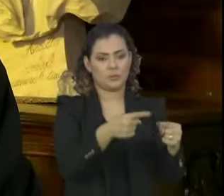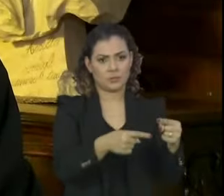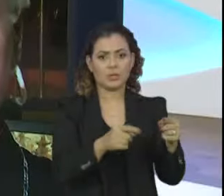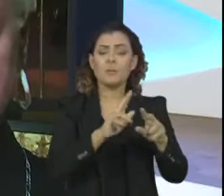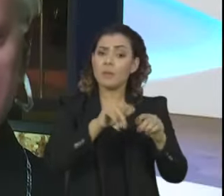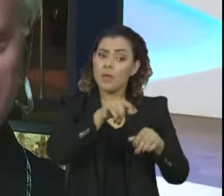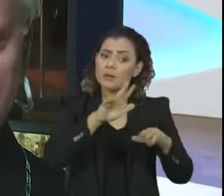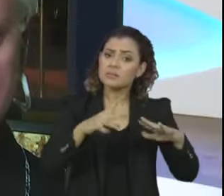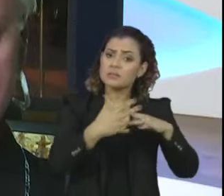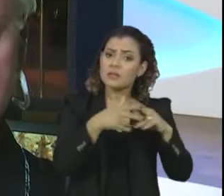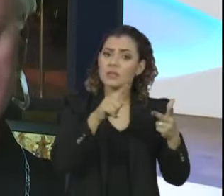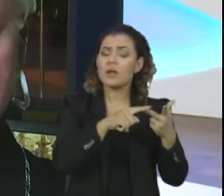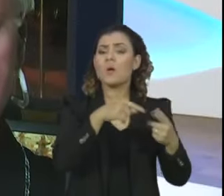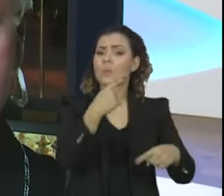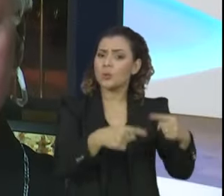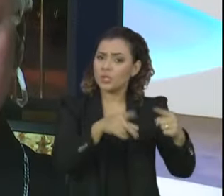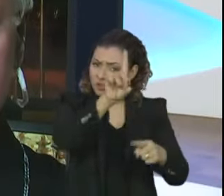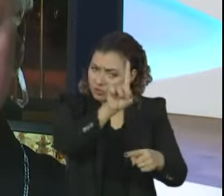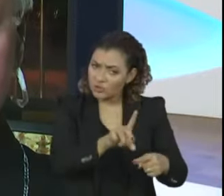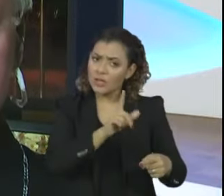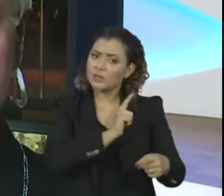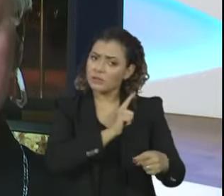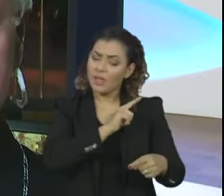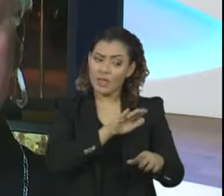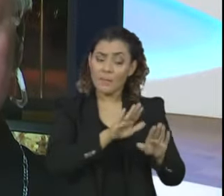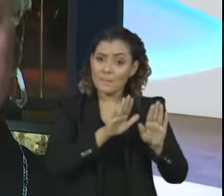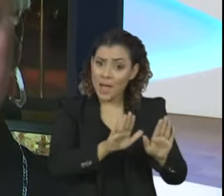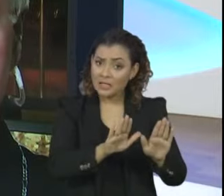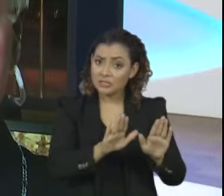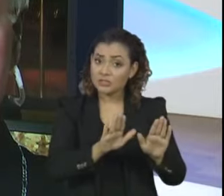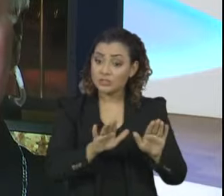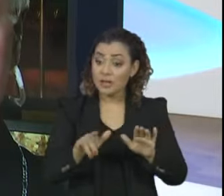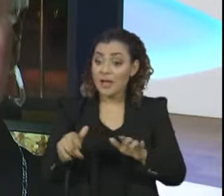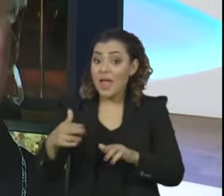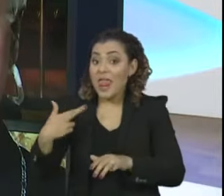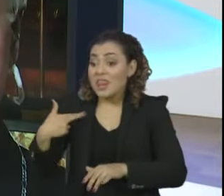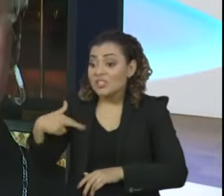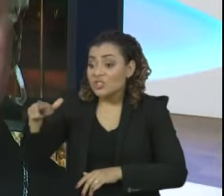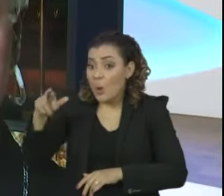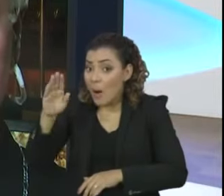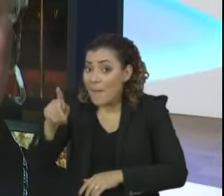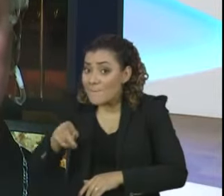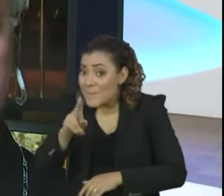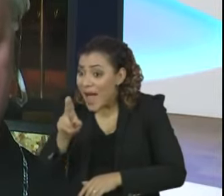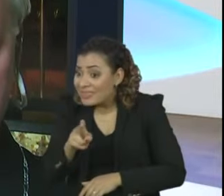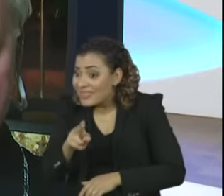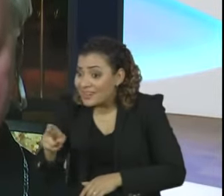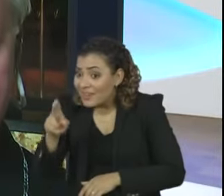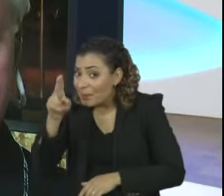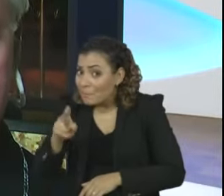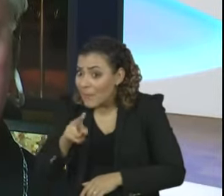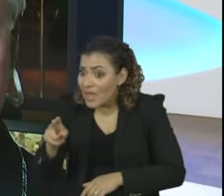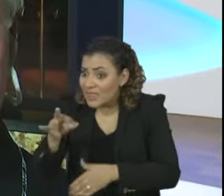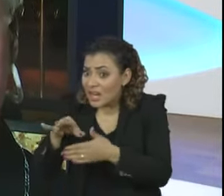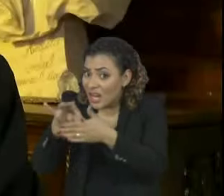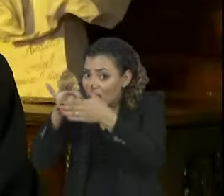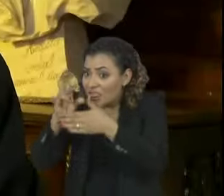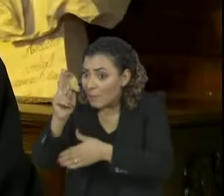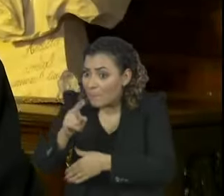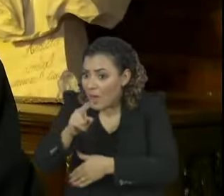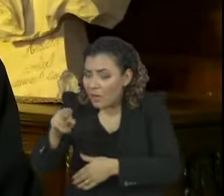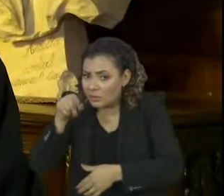Cris também tem direitos políticos porém no Exercício da atividade religiosa sobretudo se são líderes